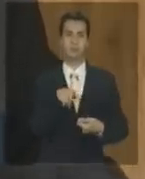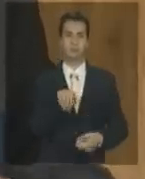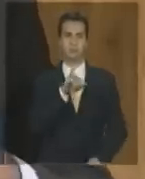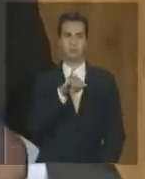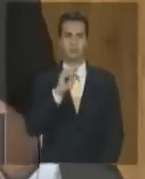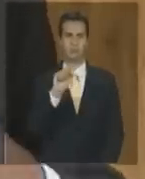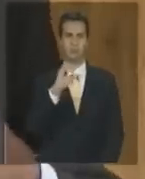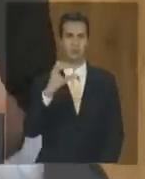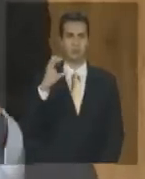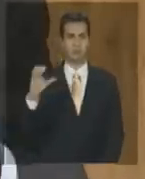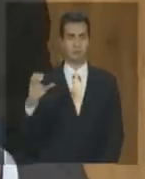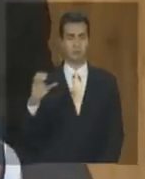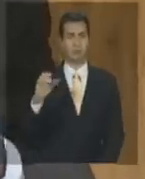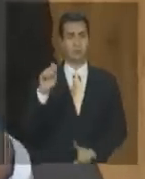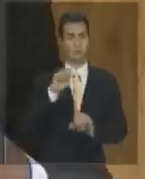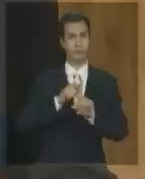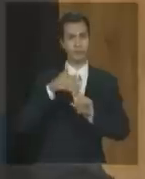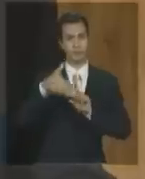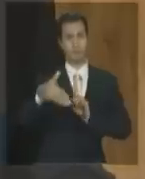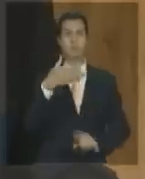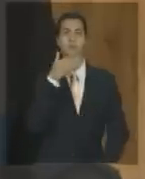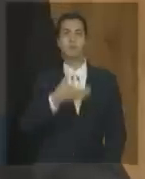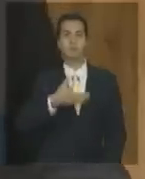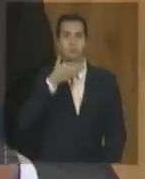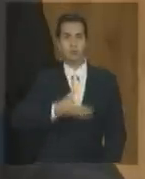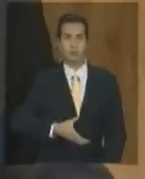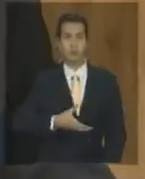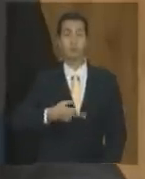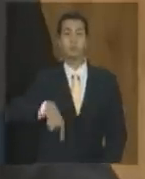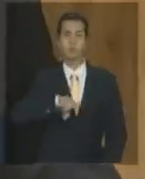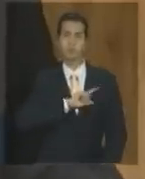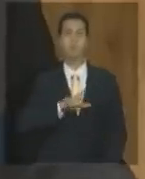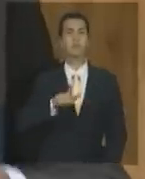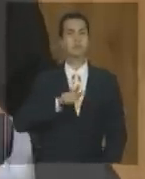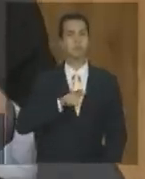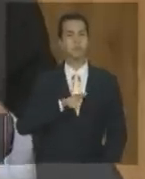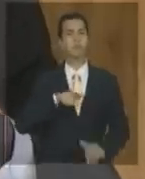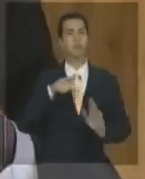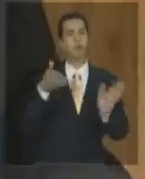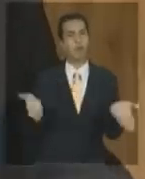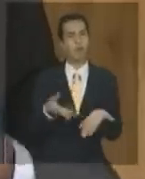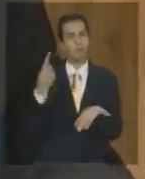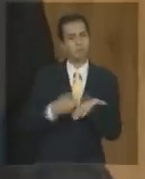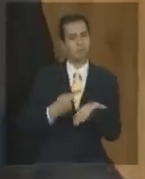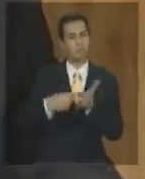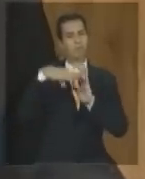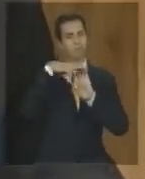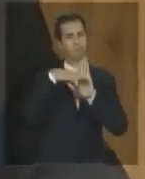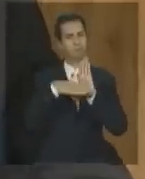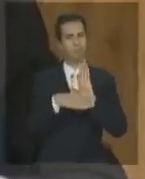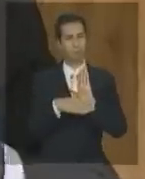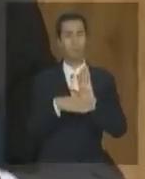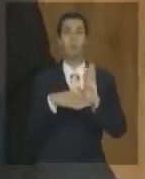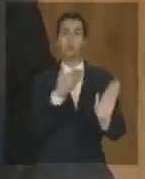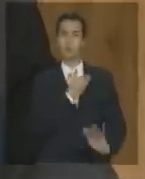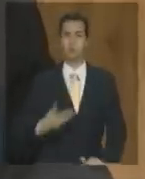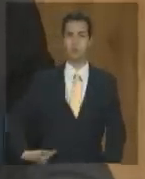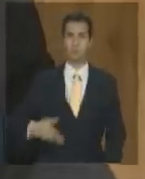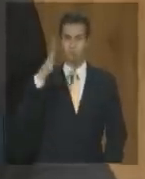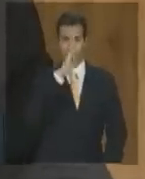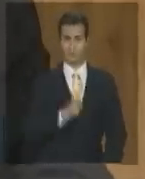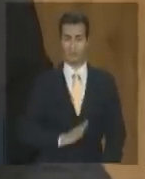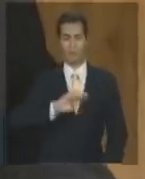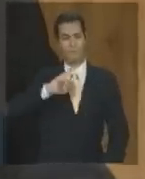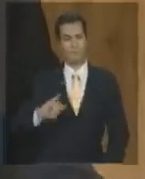novembro. Portanto, há um roteiro nesse caminho que nós esperamos que o governo brasileiro utilize todas essas oportunidades para reafirmar a